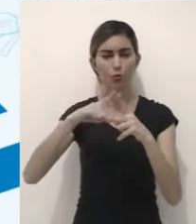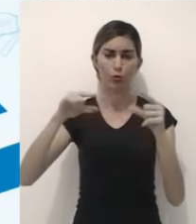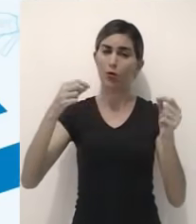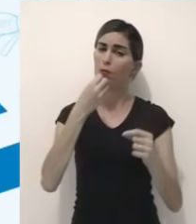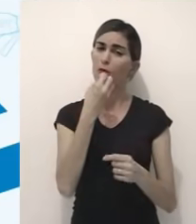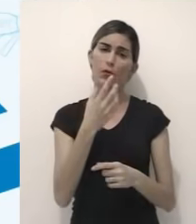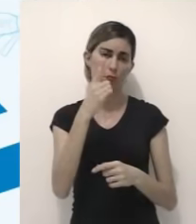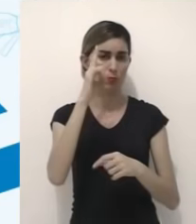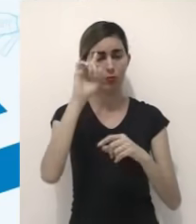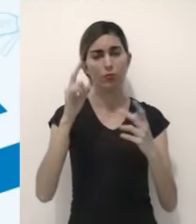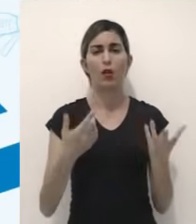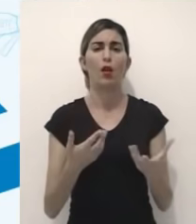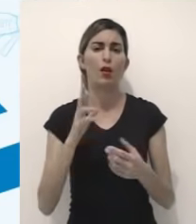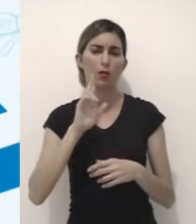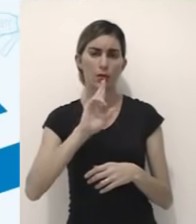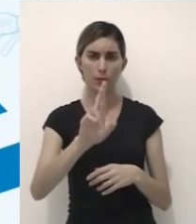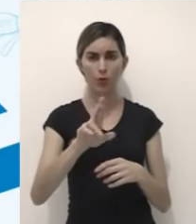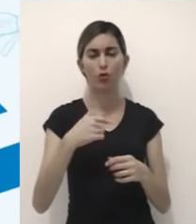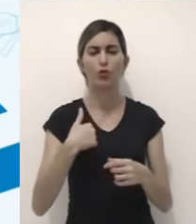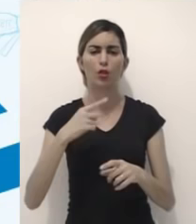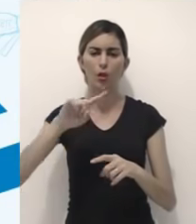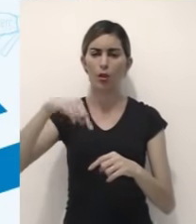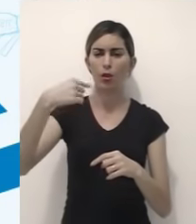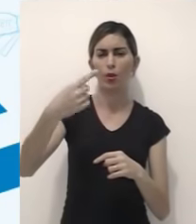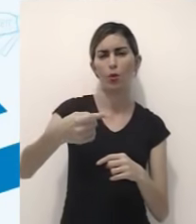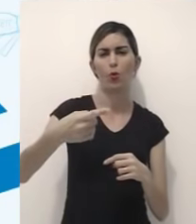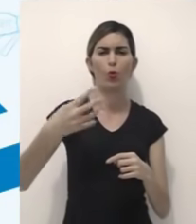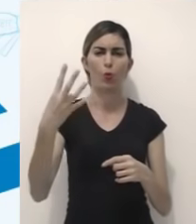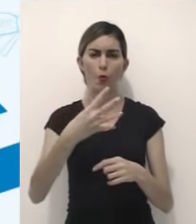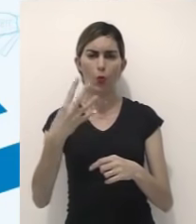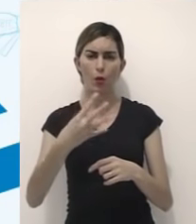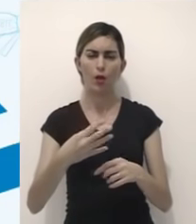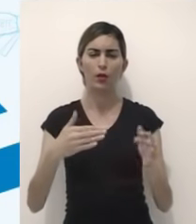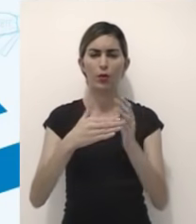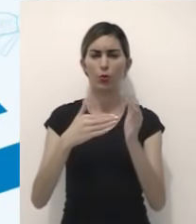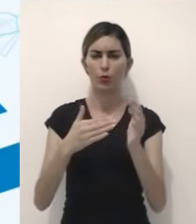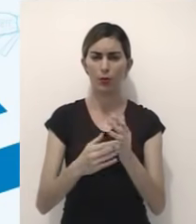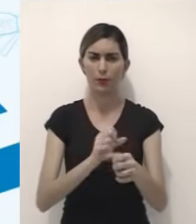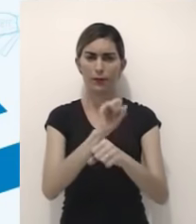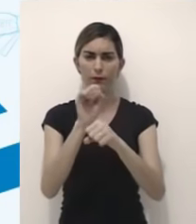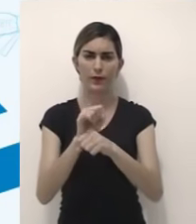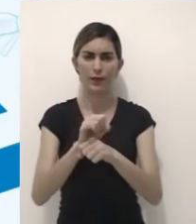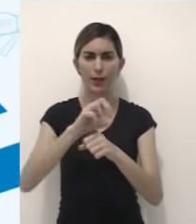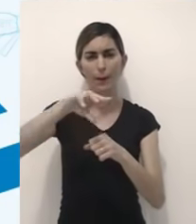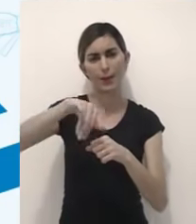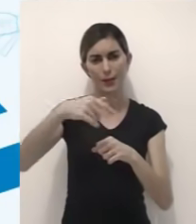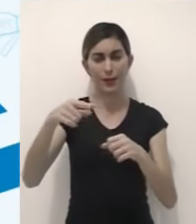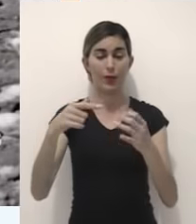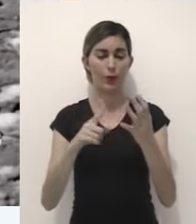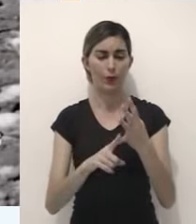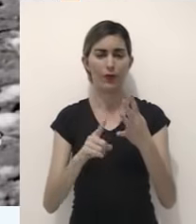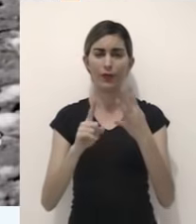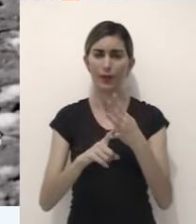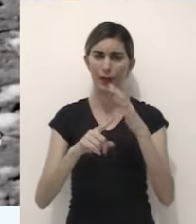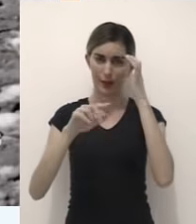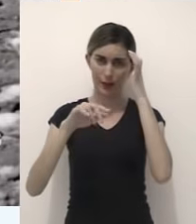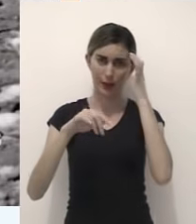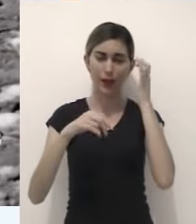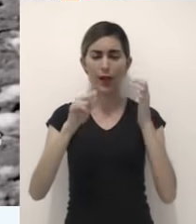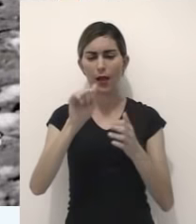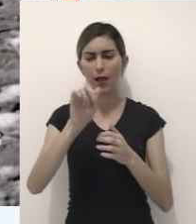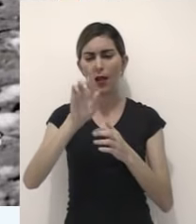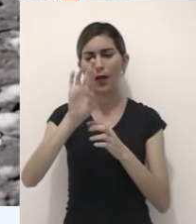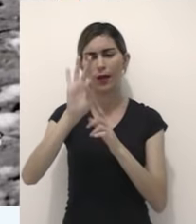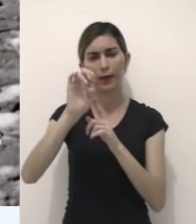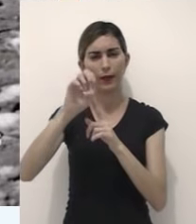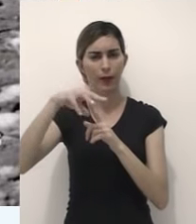Lua? Bom, essa é a resposta que eu vou dar a vocês na nossa quarta e última parada dessa missão, que é chamada